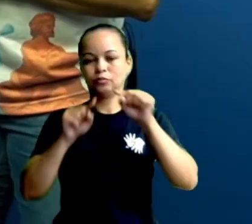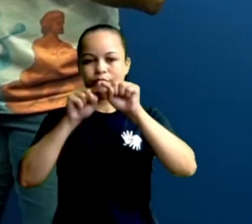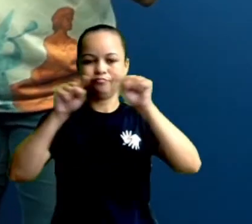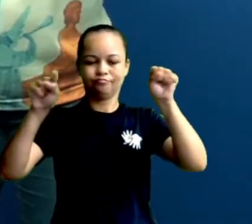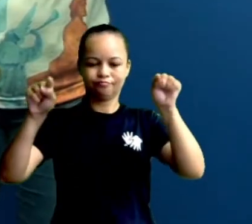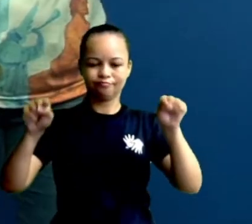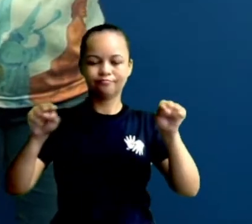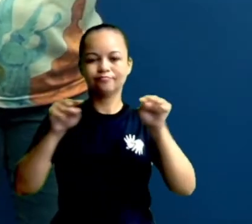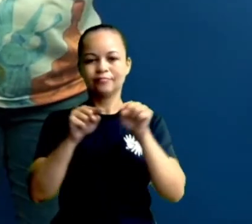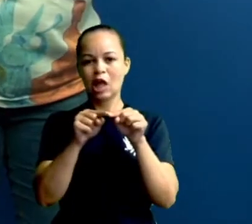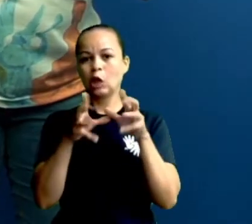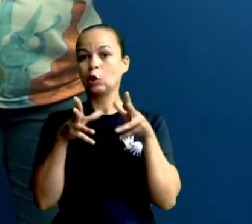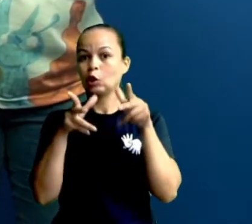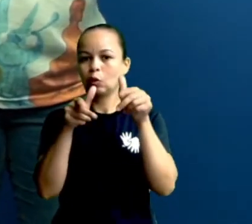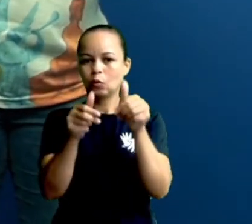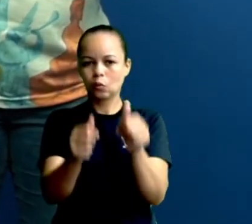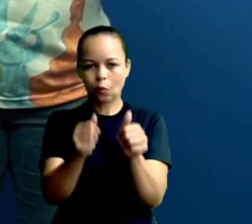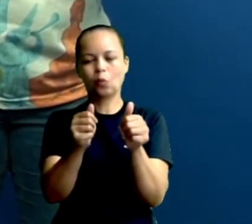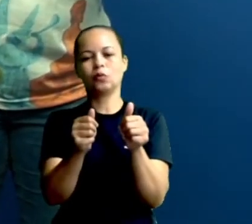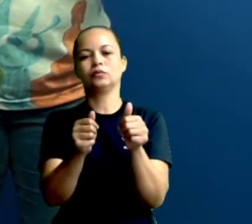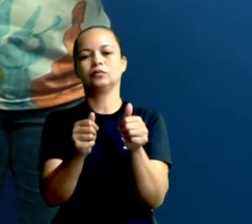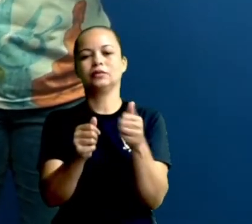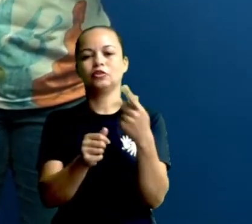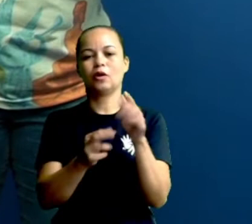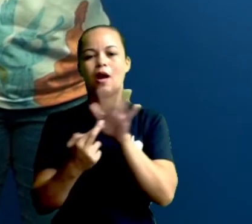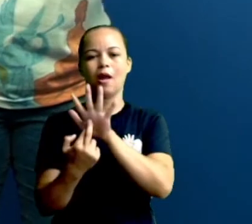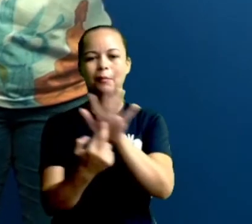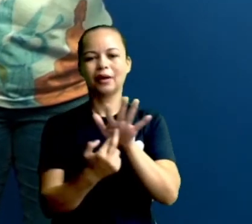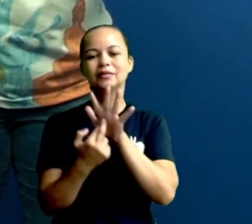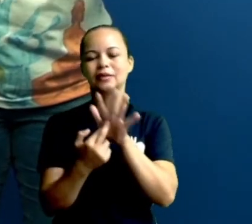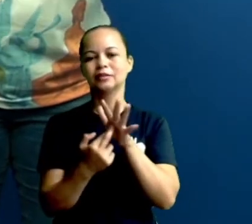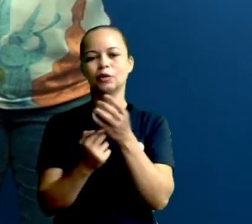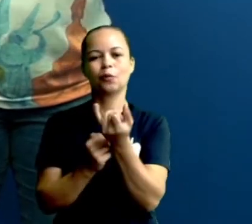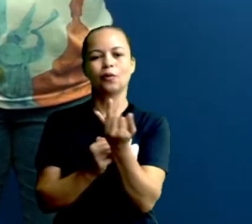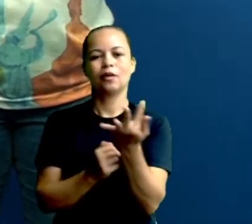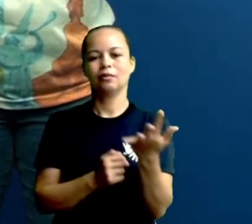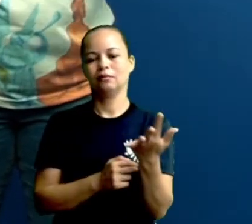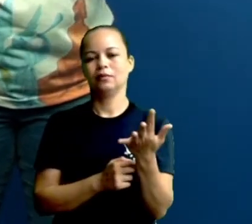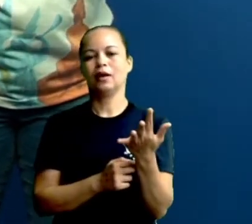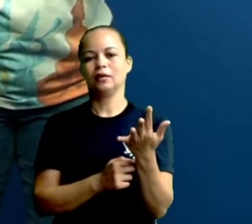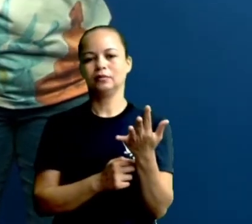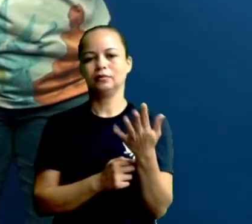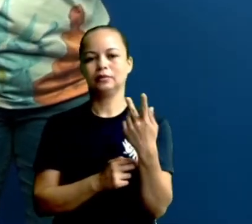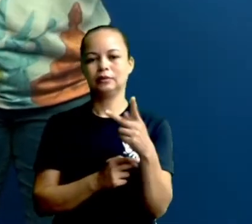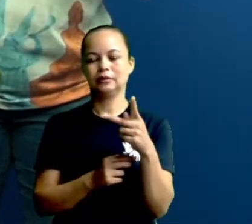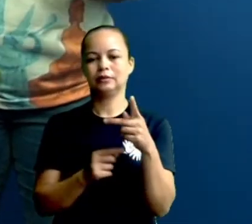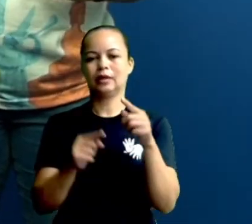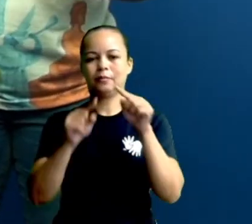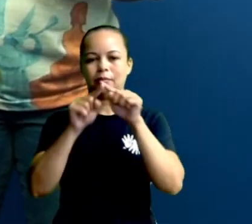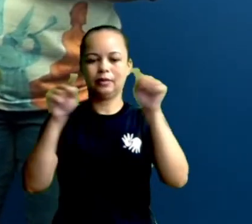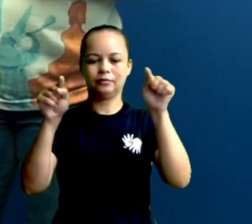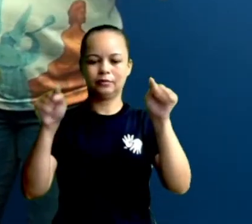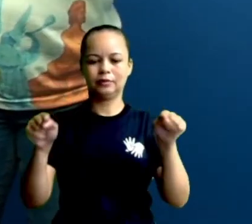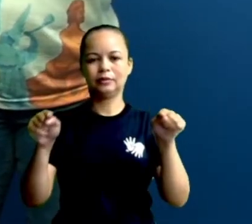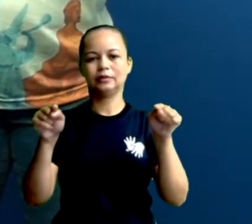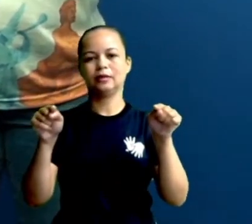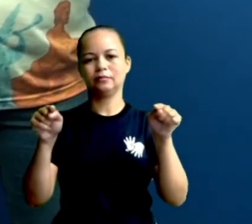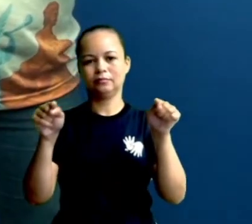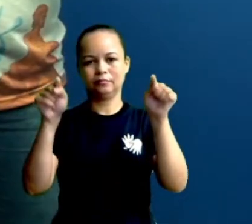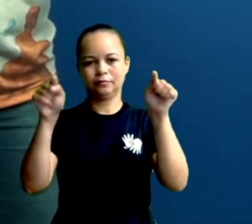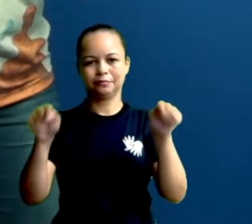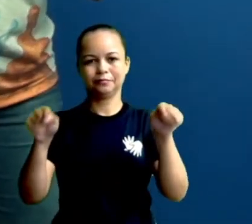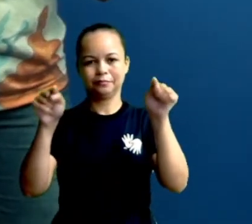tenho aqui todas elas com a mesma representação de quantidade da medida do lado,